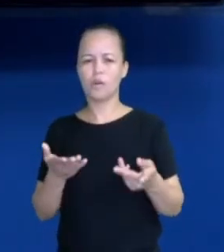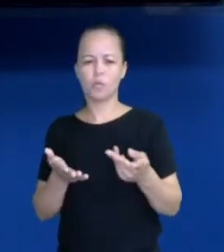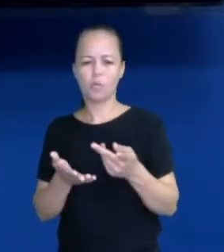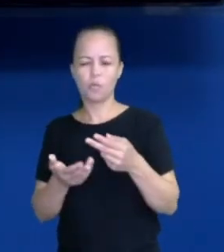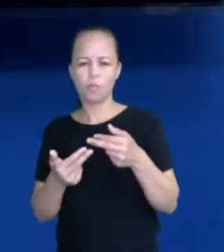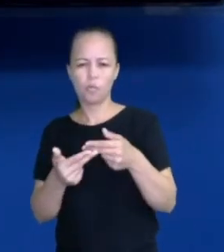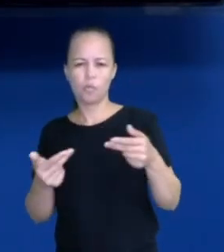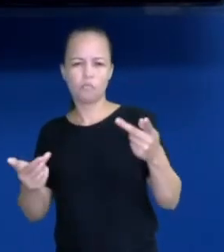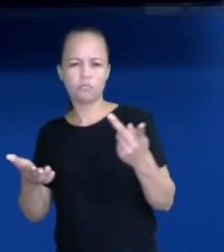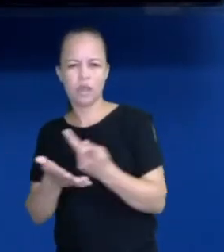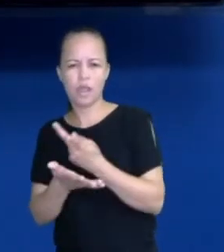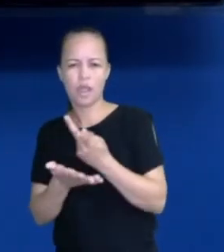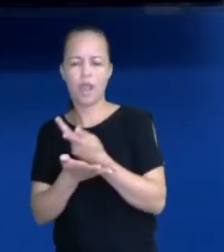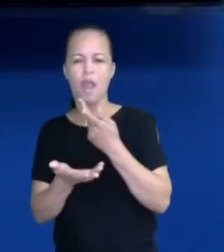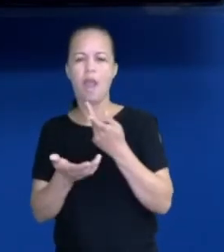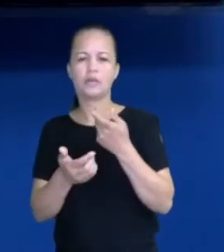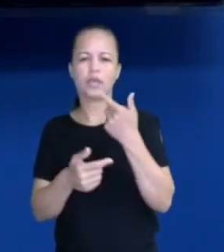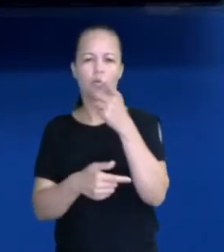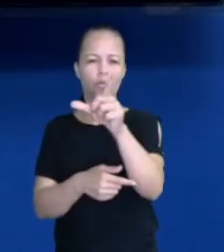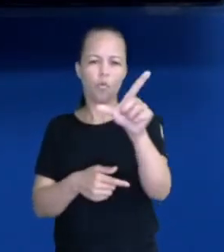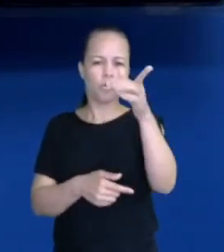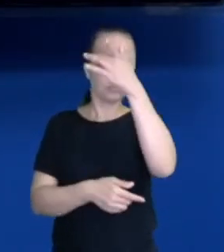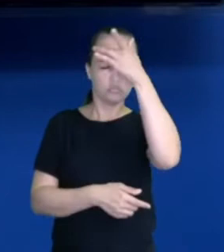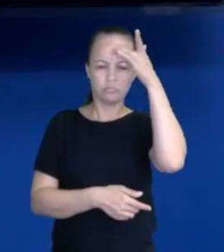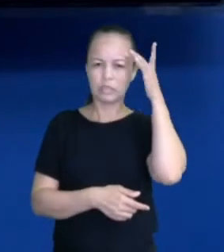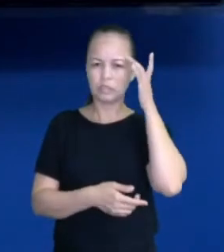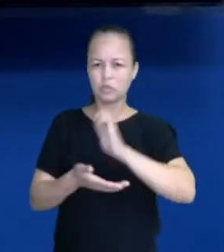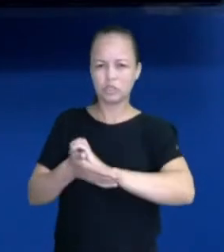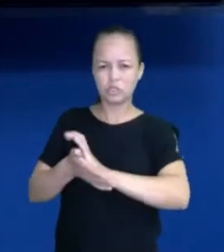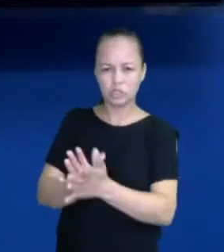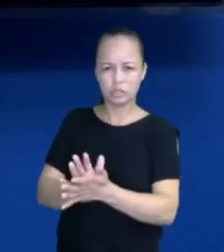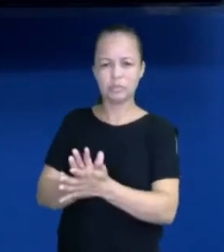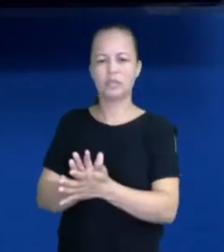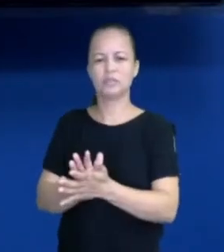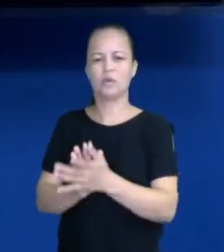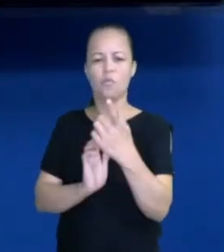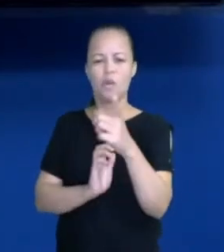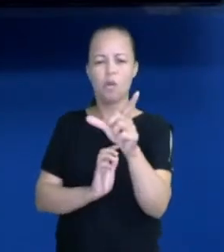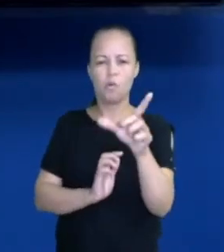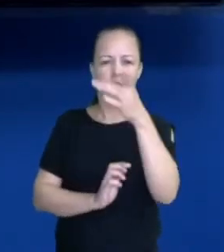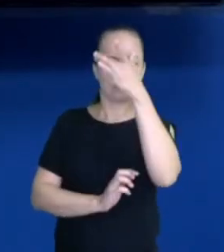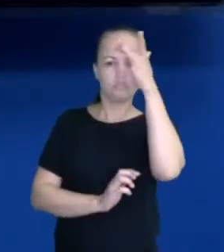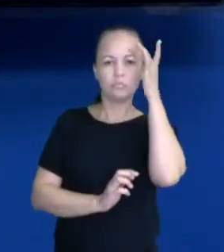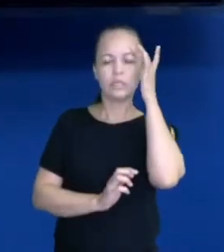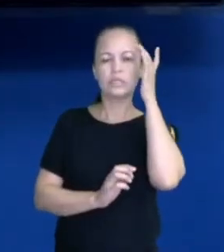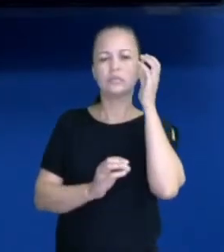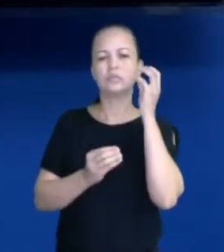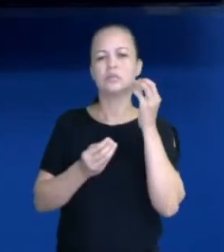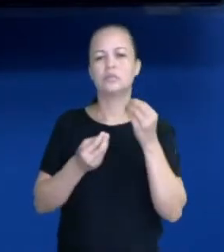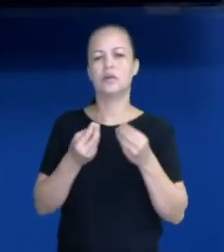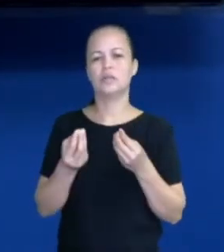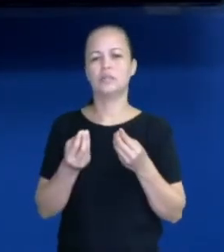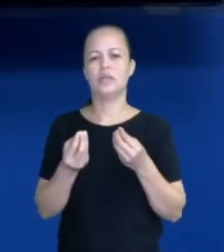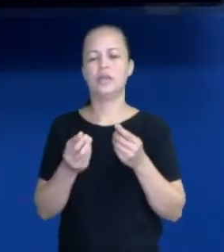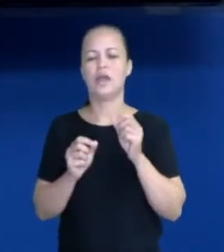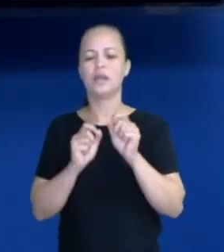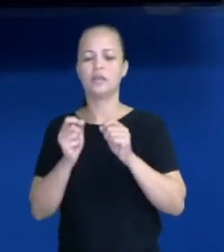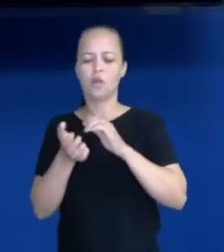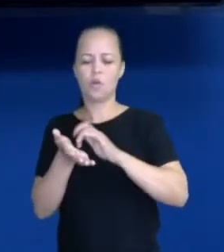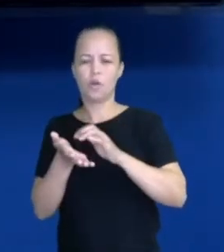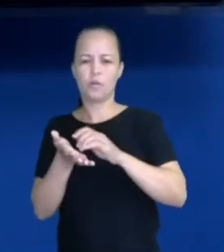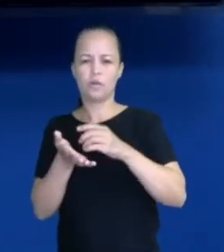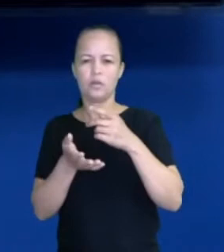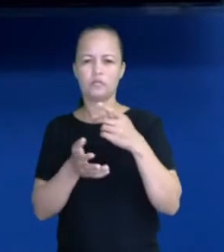por exemplo? Seria saudável eu colocar uma postagem fazendo uma